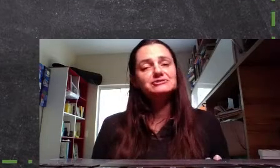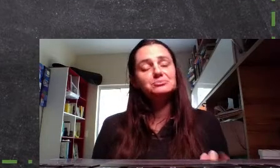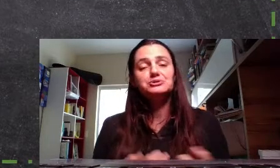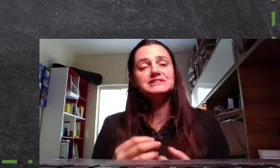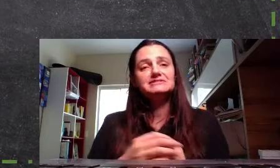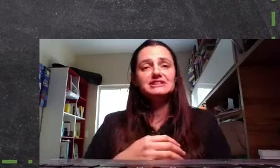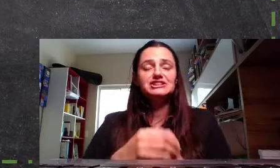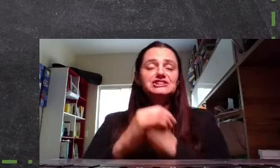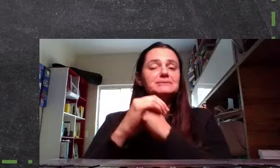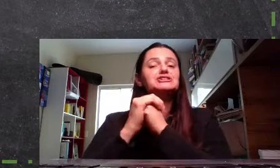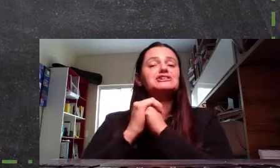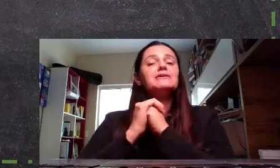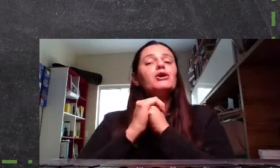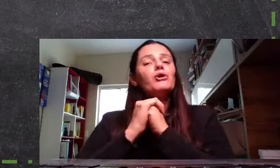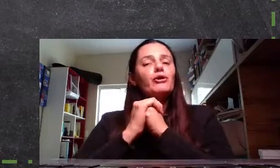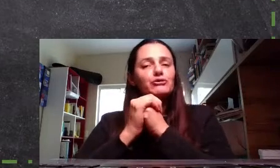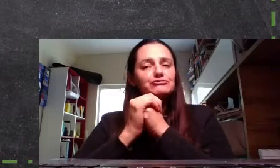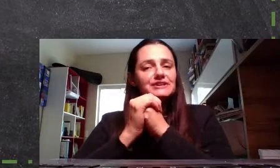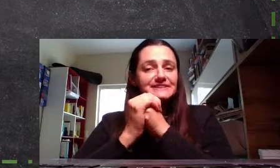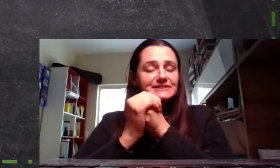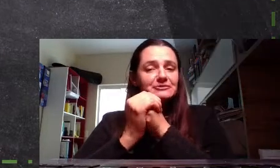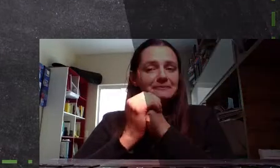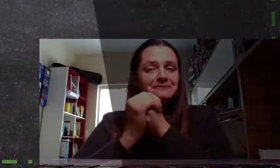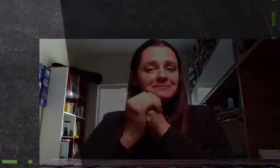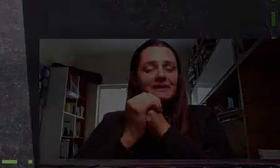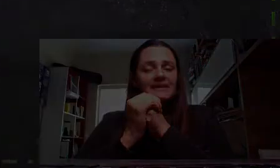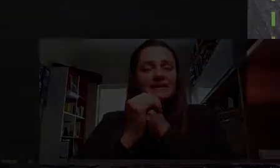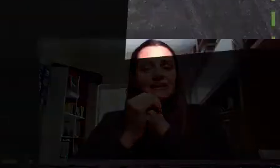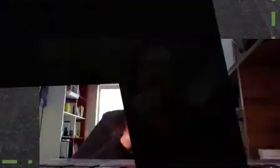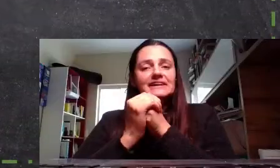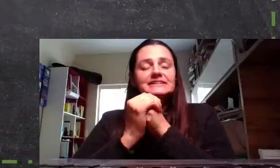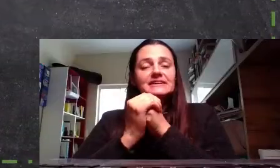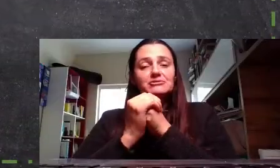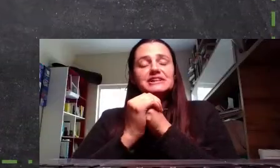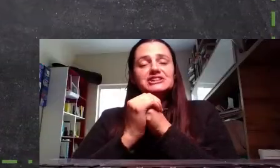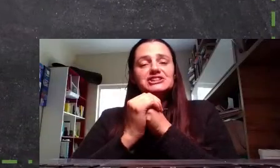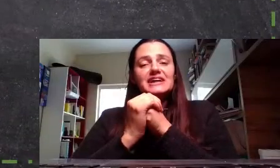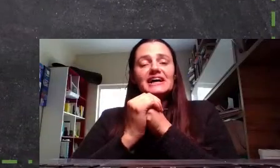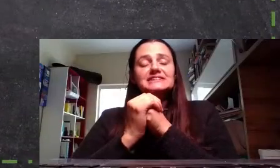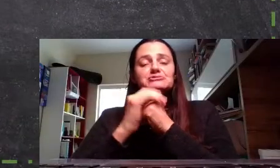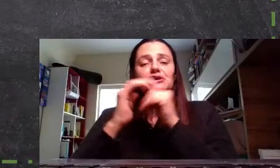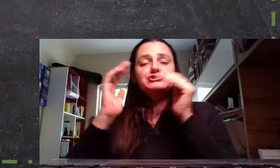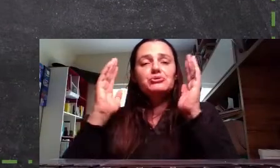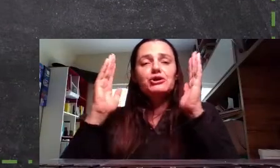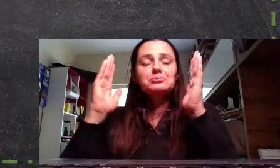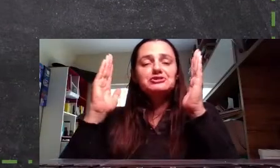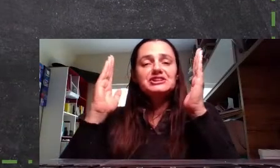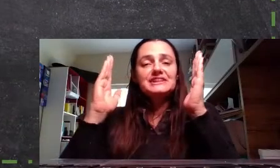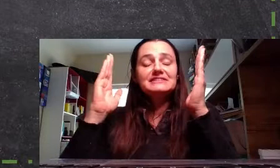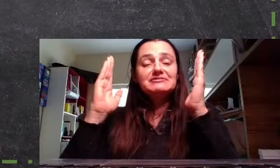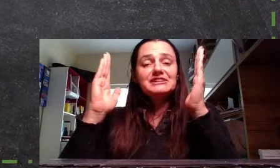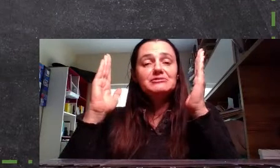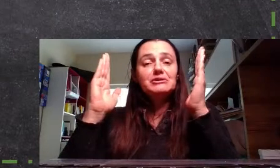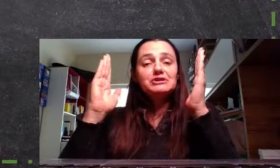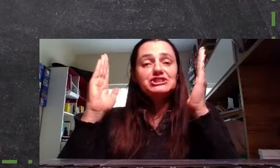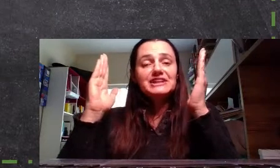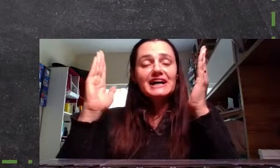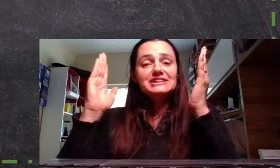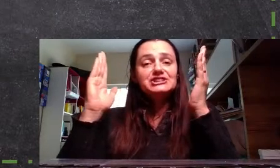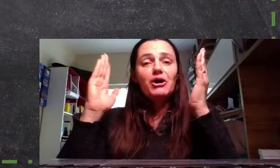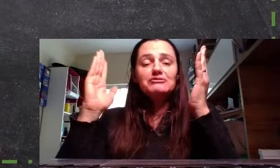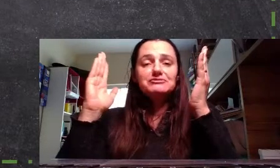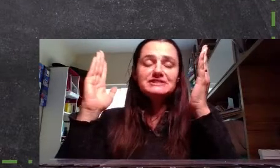dos ovários, um processo que a gente chama de ovulação. Então, quando a gente nasce, o nosso corpo já tem definido